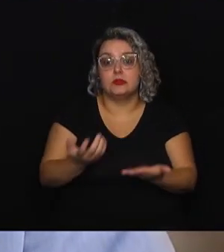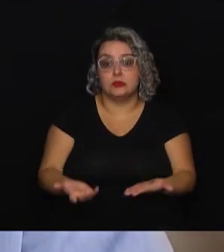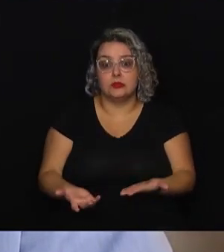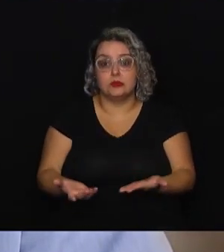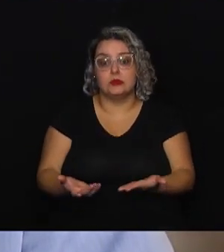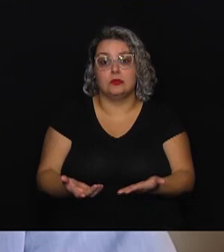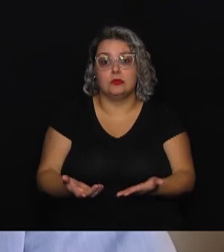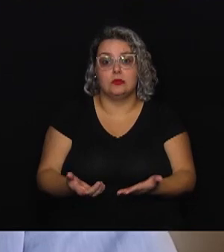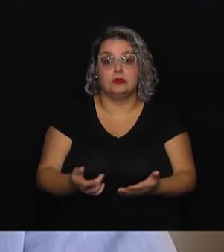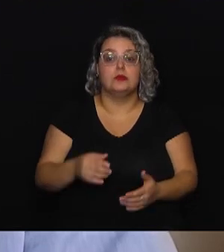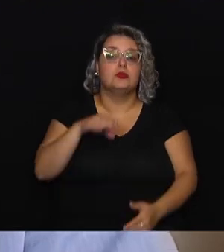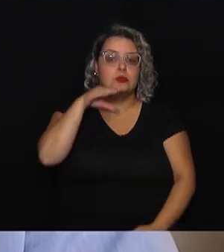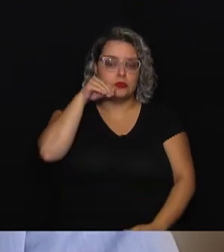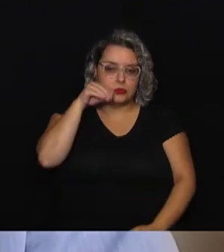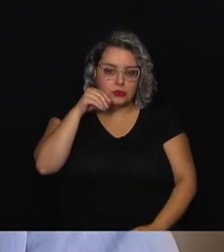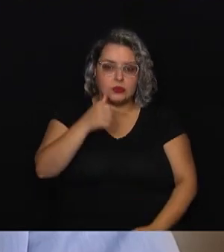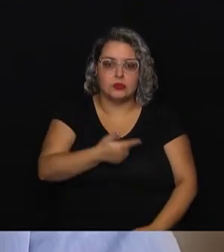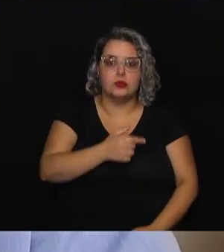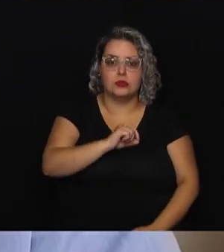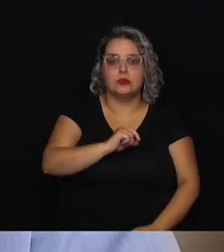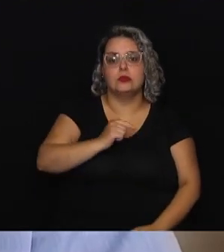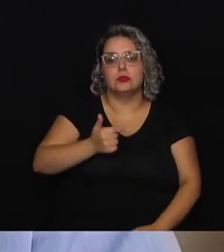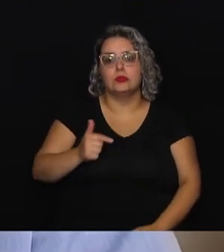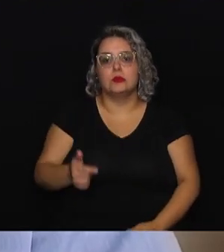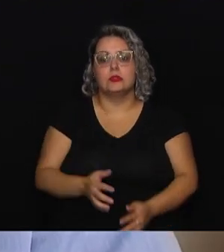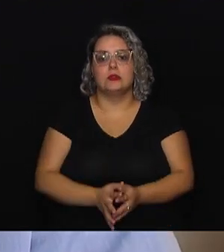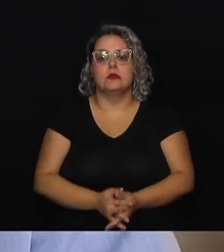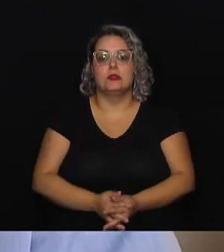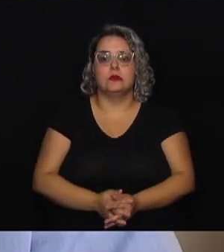de colaboradores em 2022,